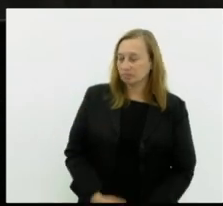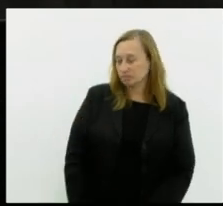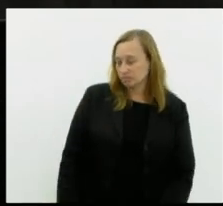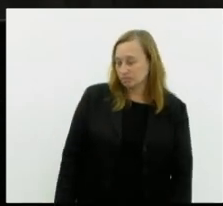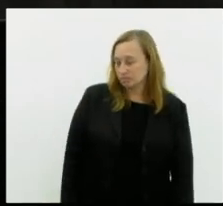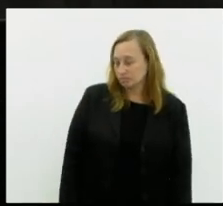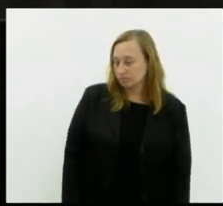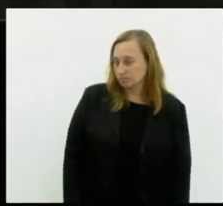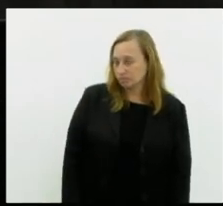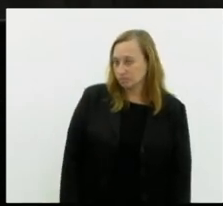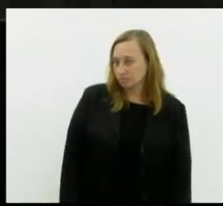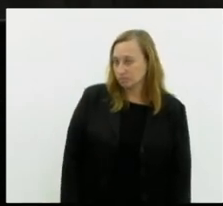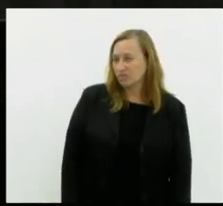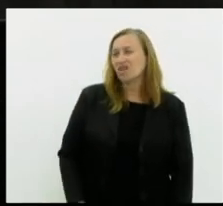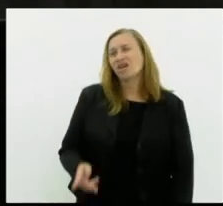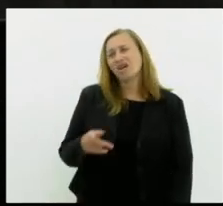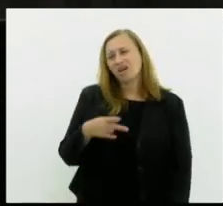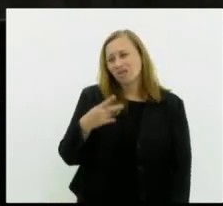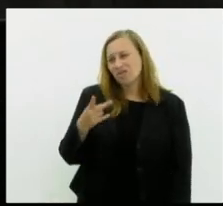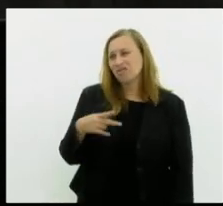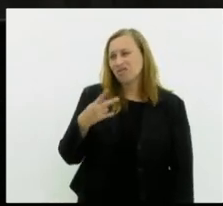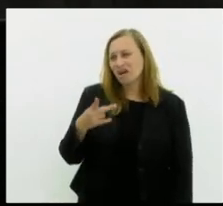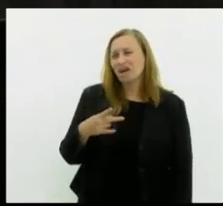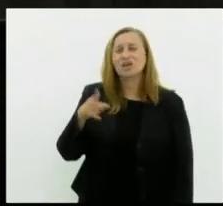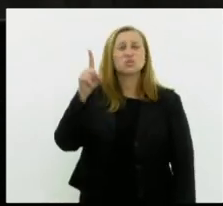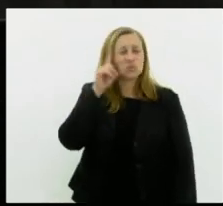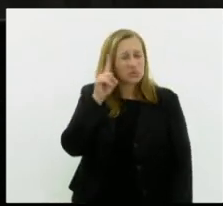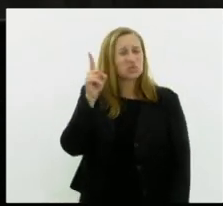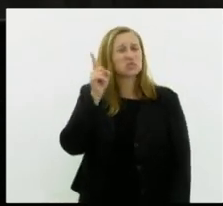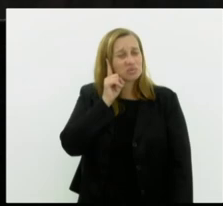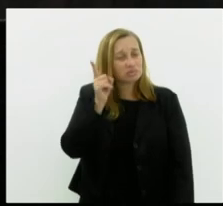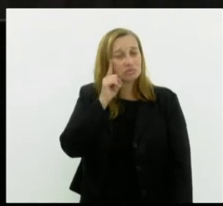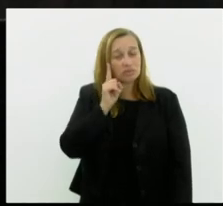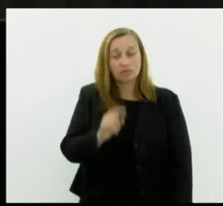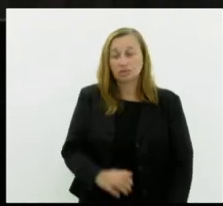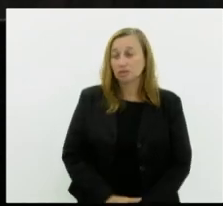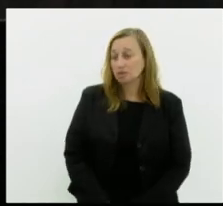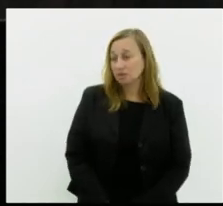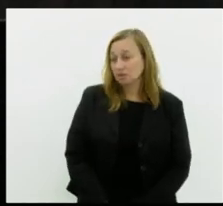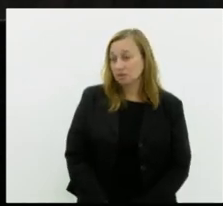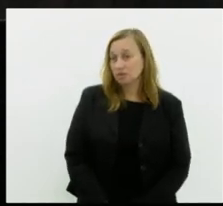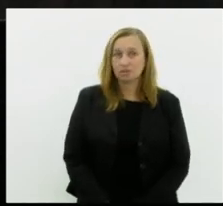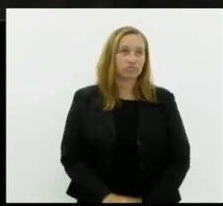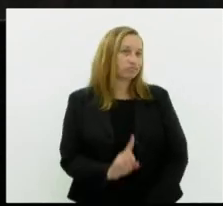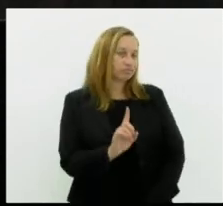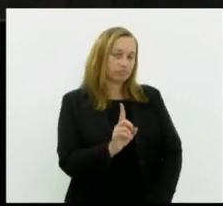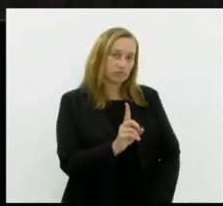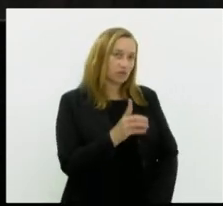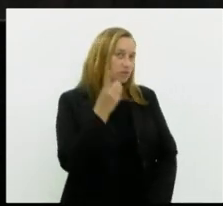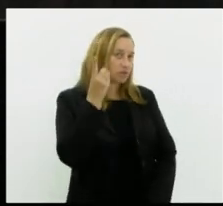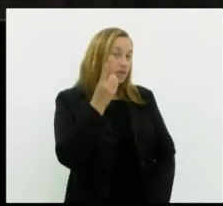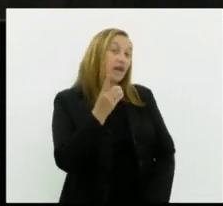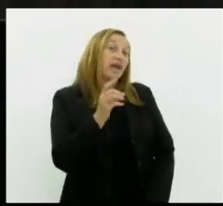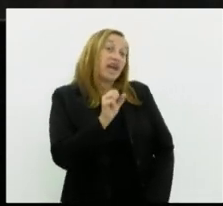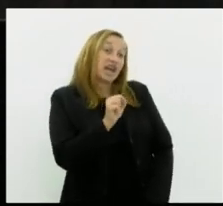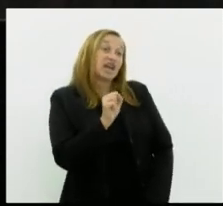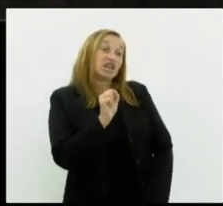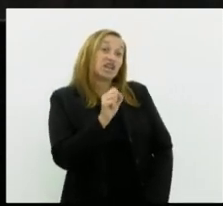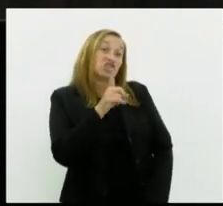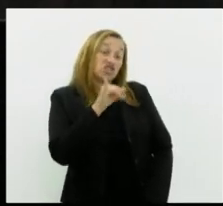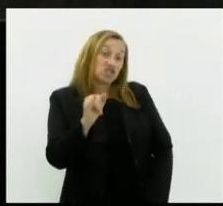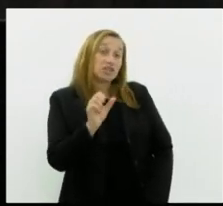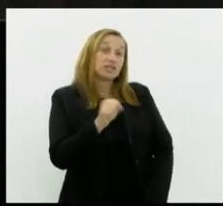Deputado, fala isso todos os dias. Não é todos os dias, deputado. É dia sim, outro